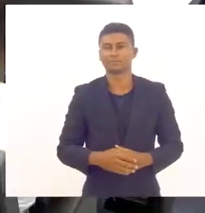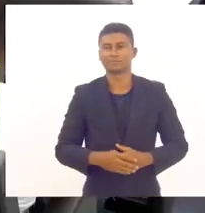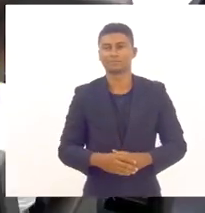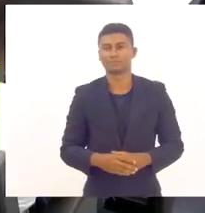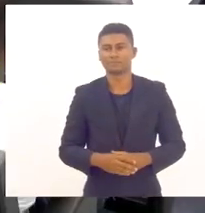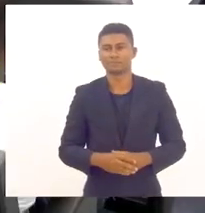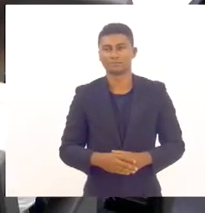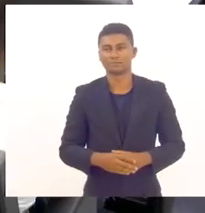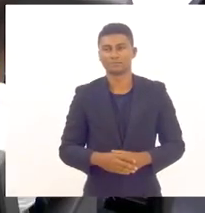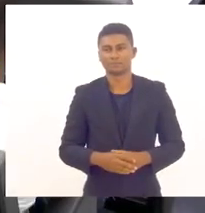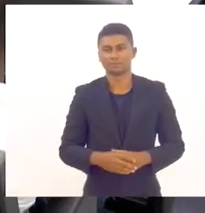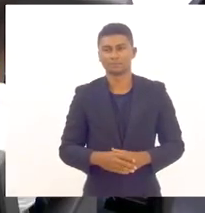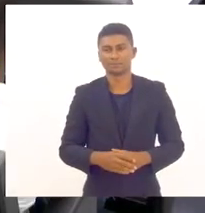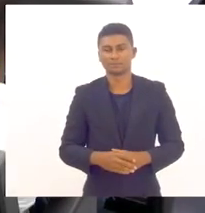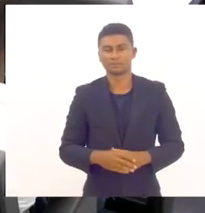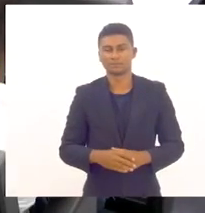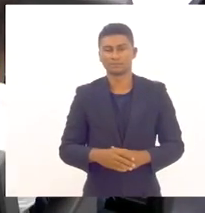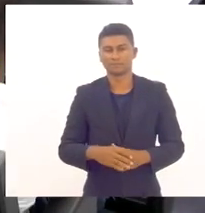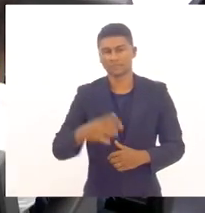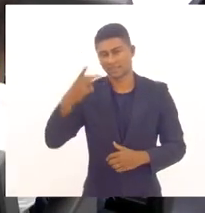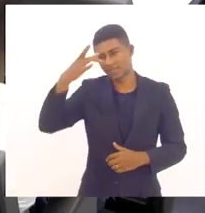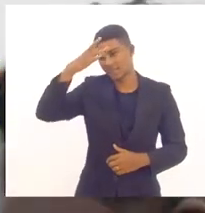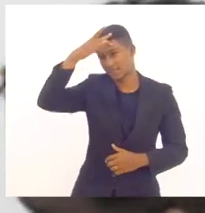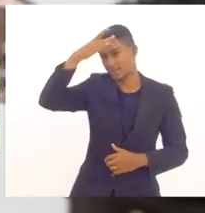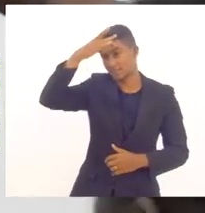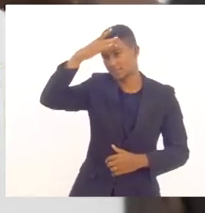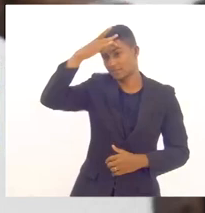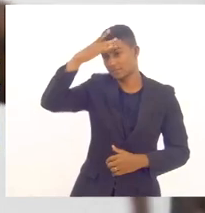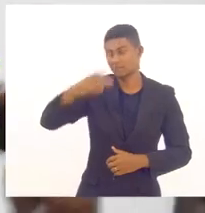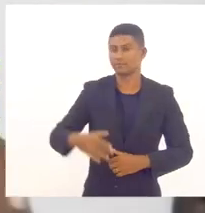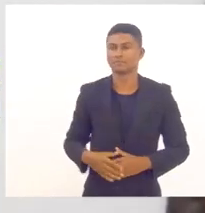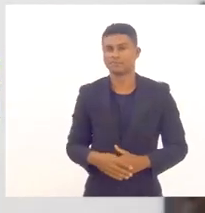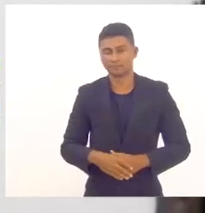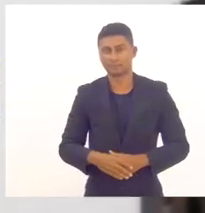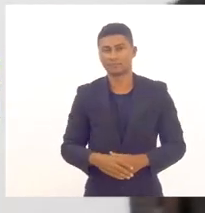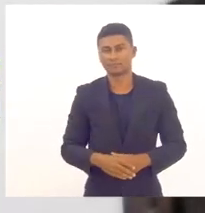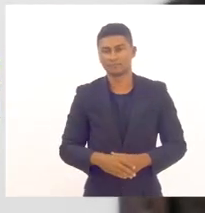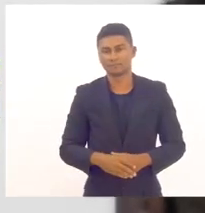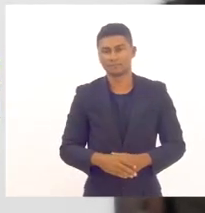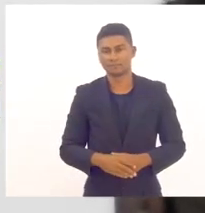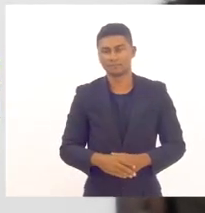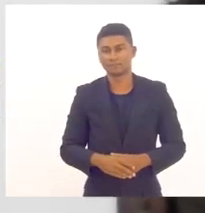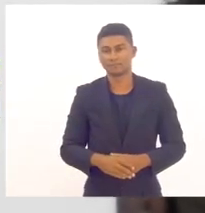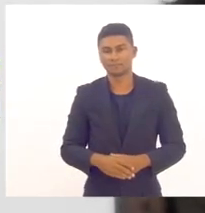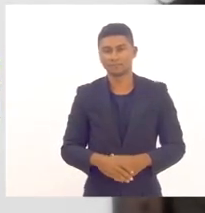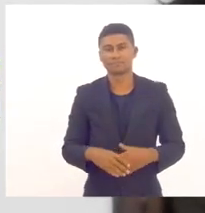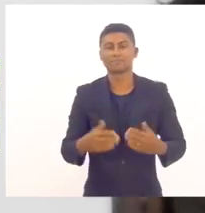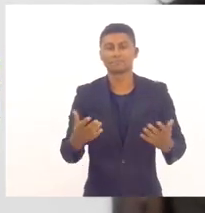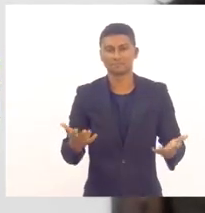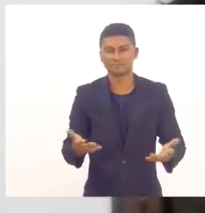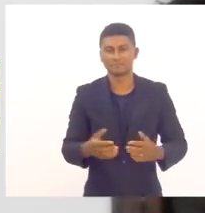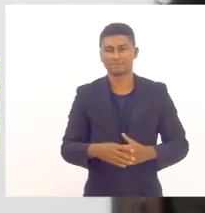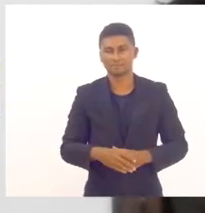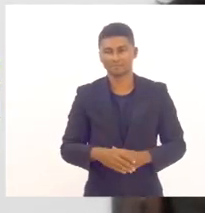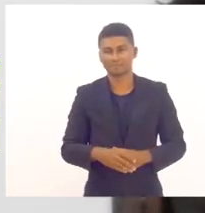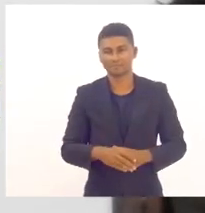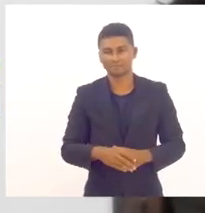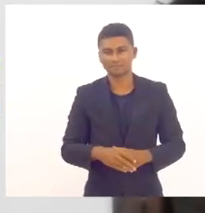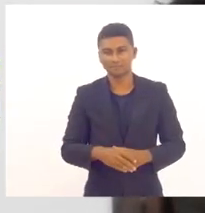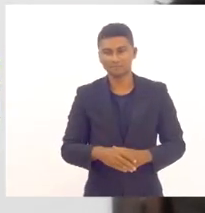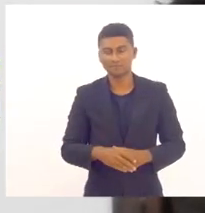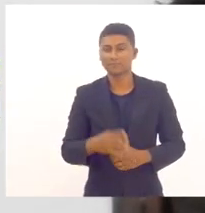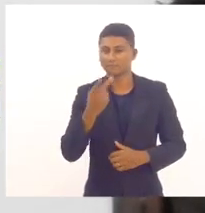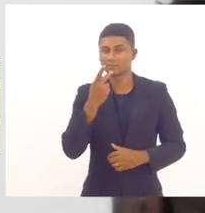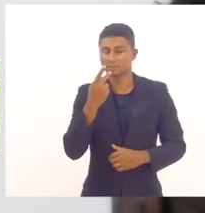Darcy Ribeiro, saudoso Darcy Ribeiro. Sentei muito naquelas cadeirinhas redondas, com o Darcy falando sobre a nova proposta, e falei para ele, a gente tem